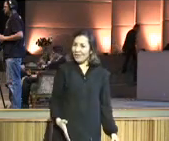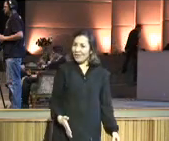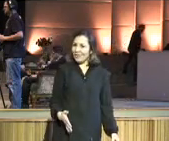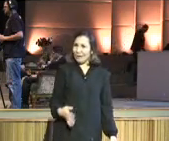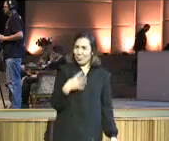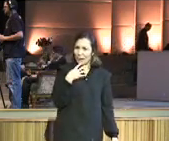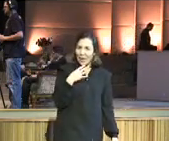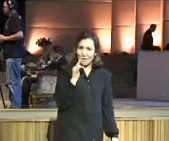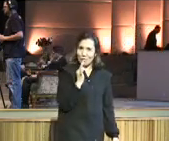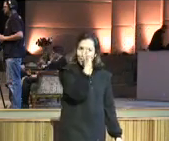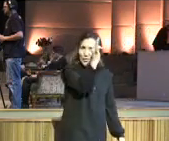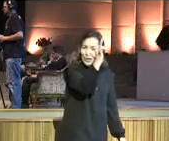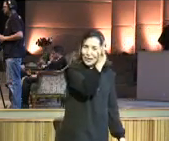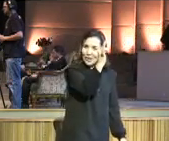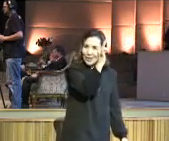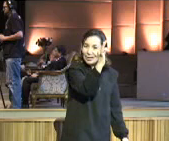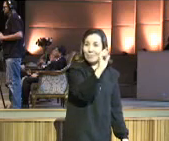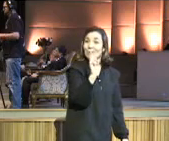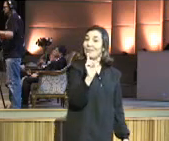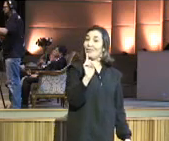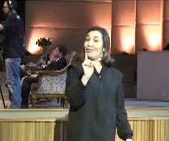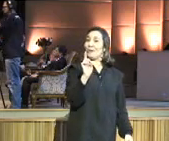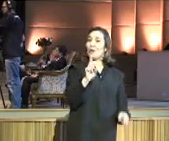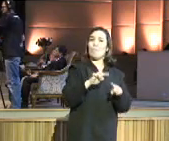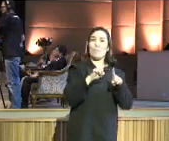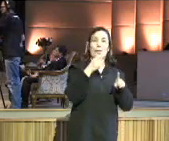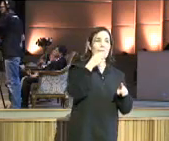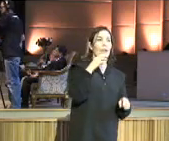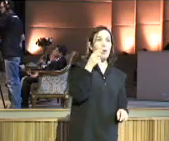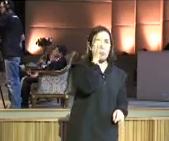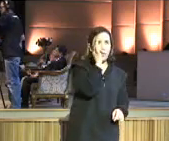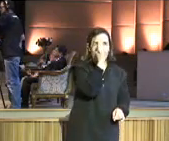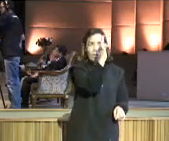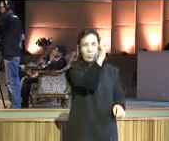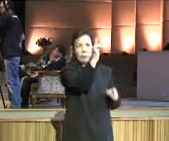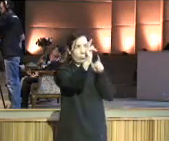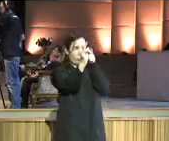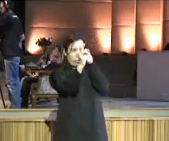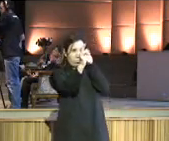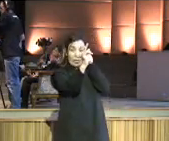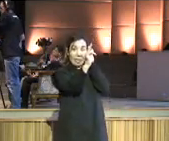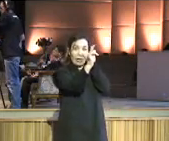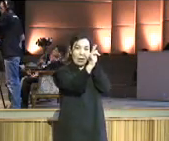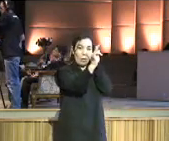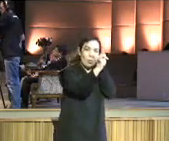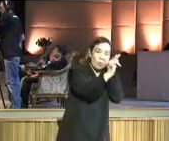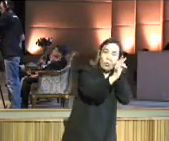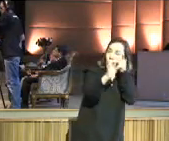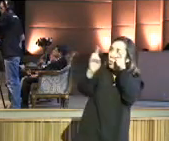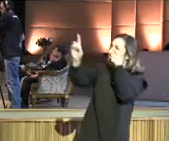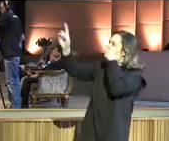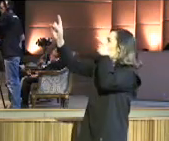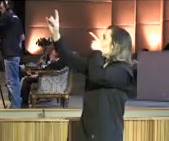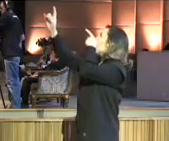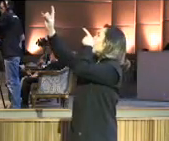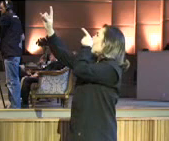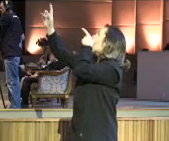E eu olho para cima e digo: sei, Senhor, que Tu és o meu escudo,